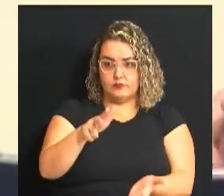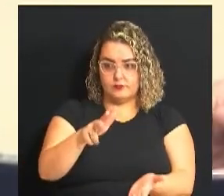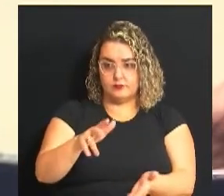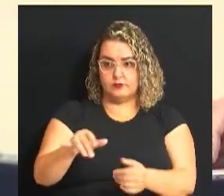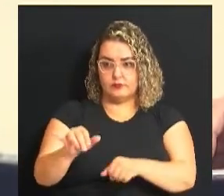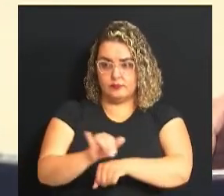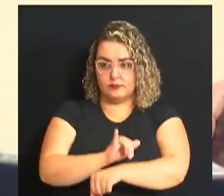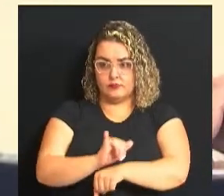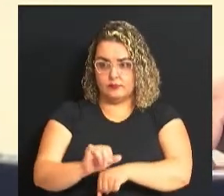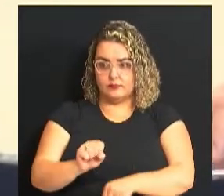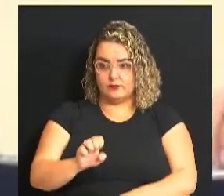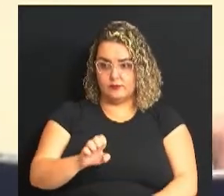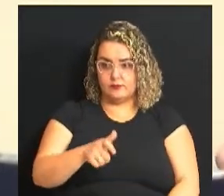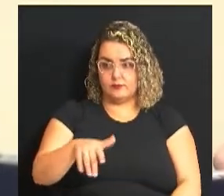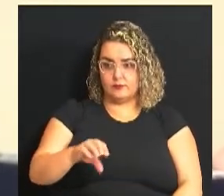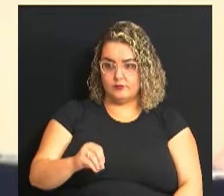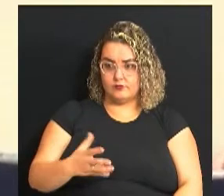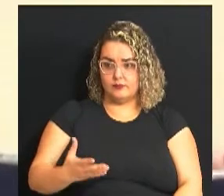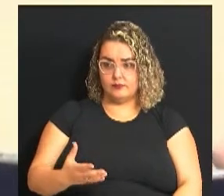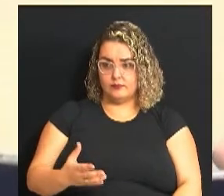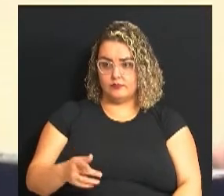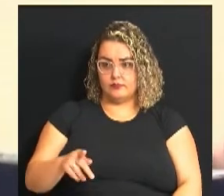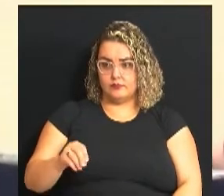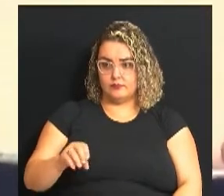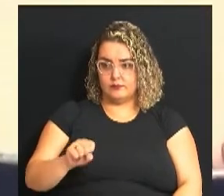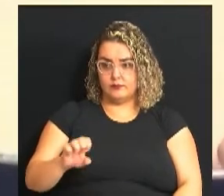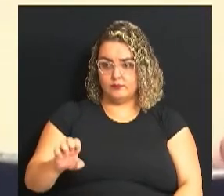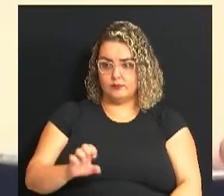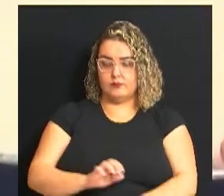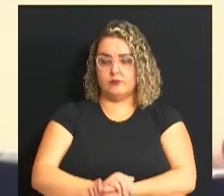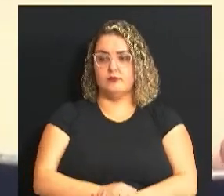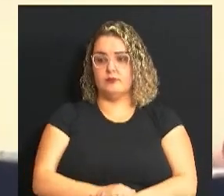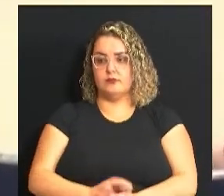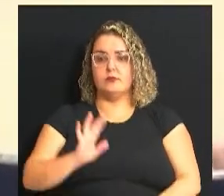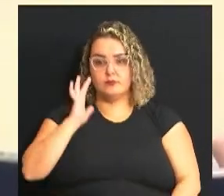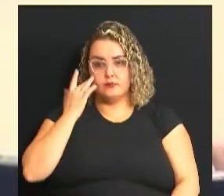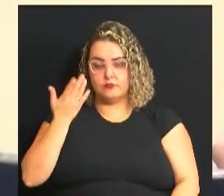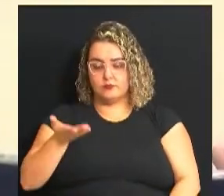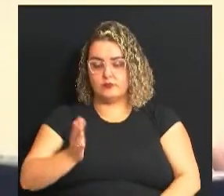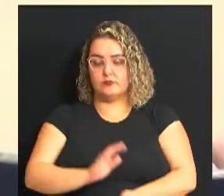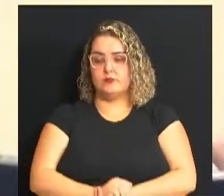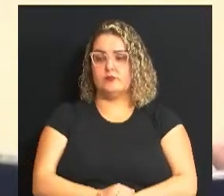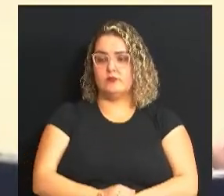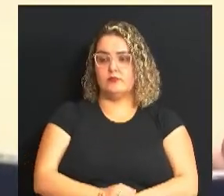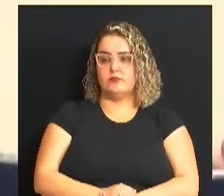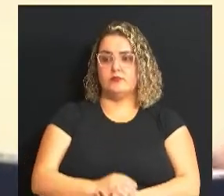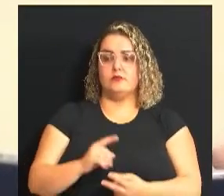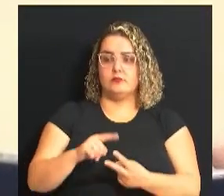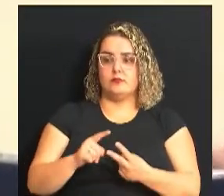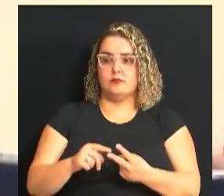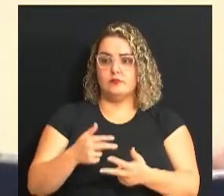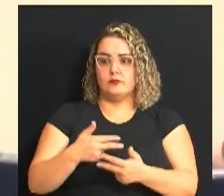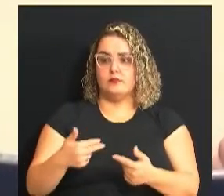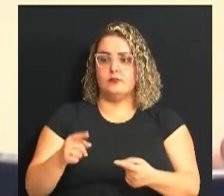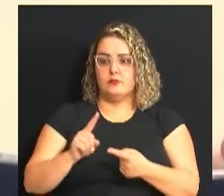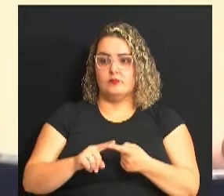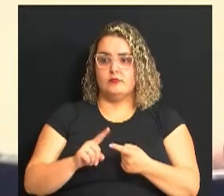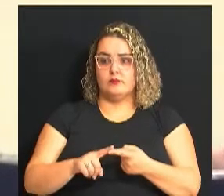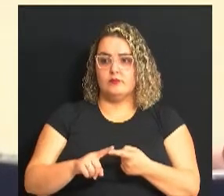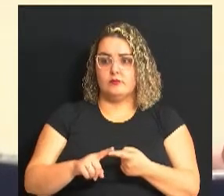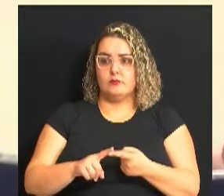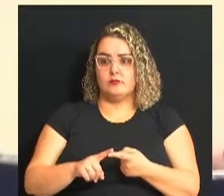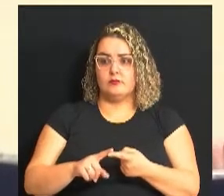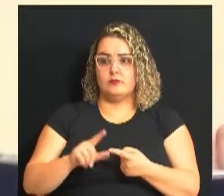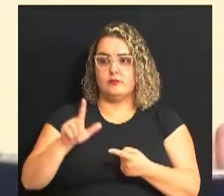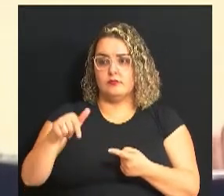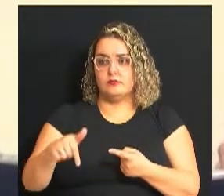cessão de posse, eu acho que é isso aí. E duas coisas eu queria comentar rapidamente, que depois pudesse,